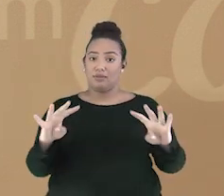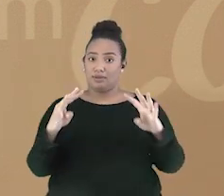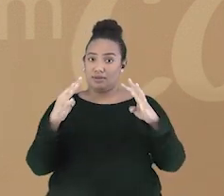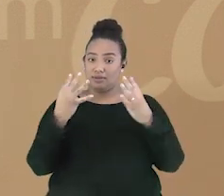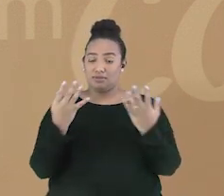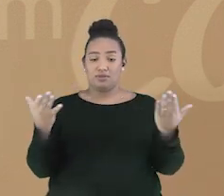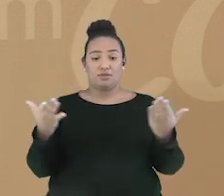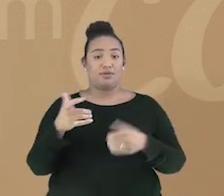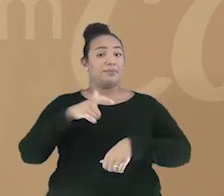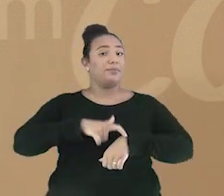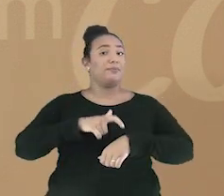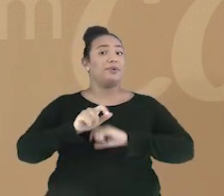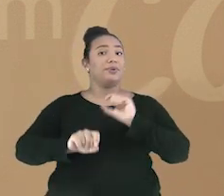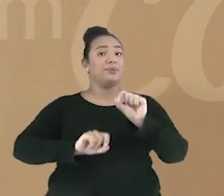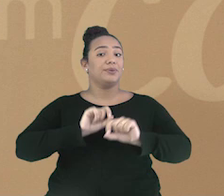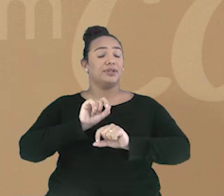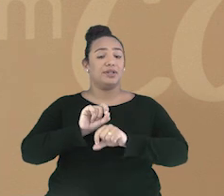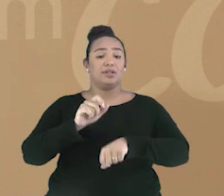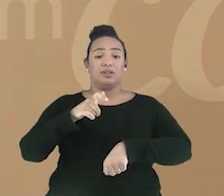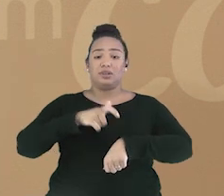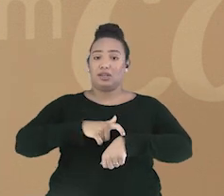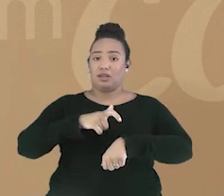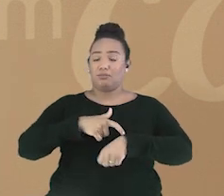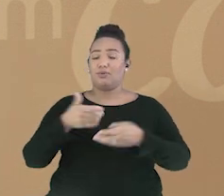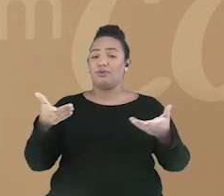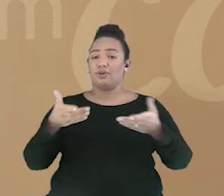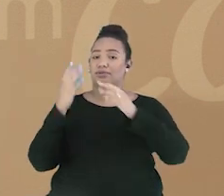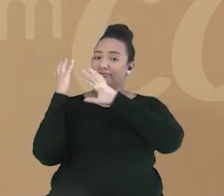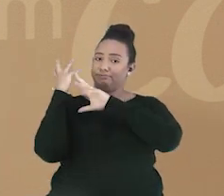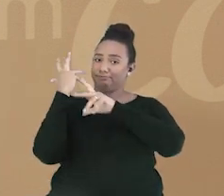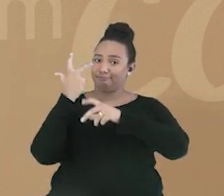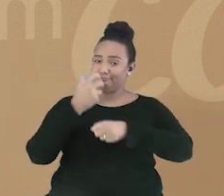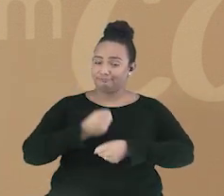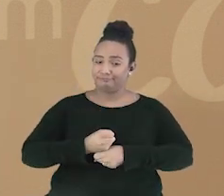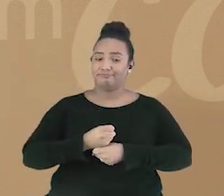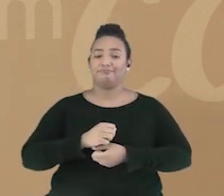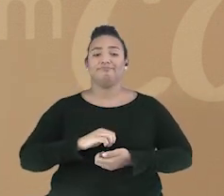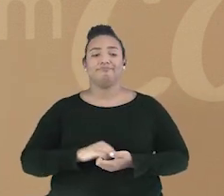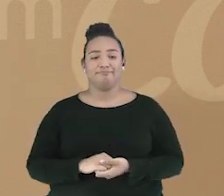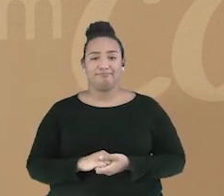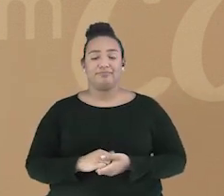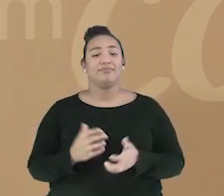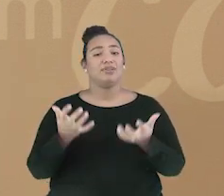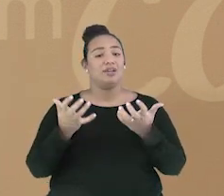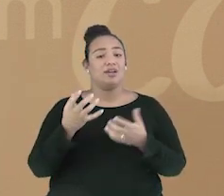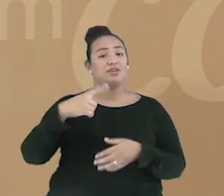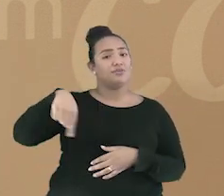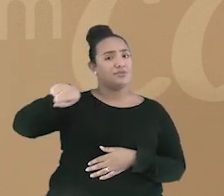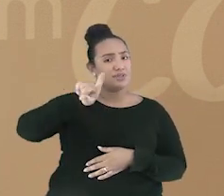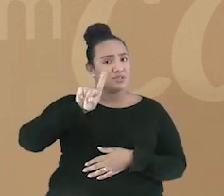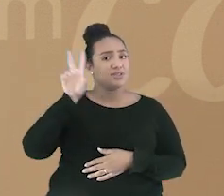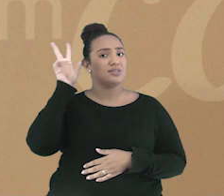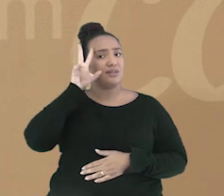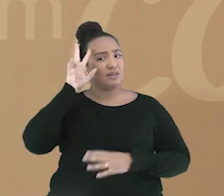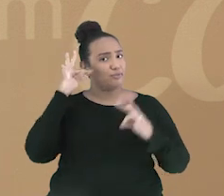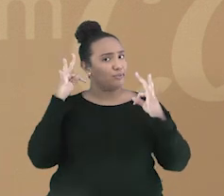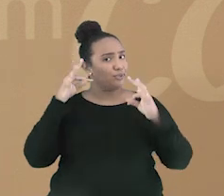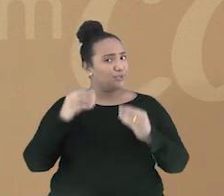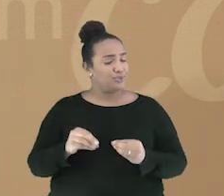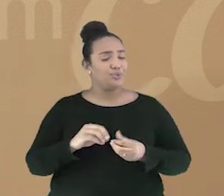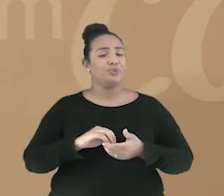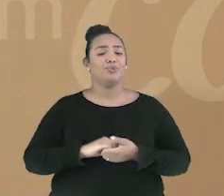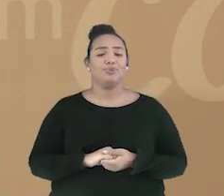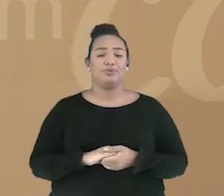esse momento, pois vou dar mais um reforço para vocês. Não quero que vocês esqueçam de nada. Assim,